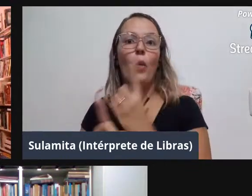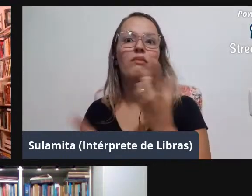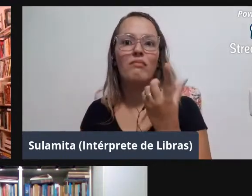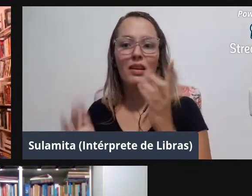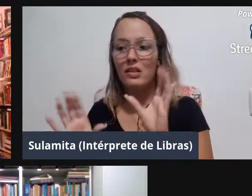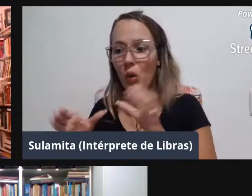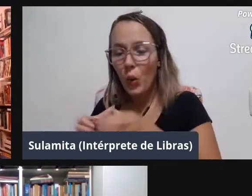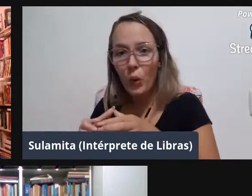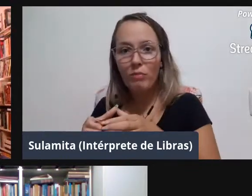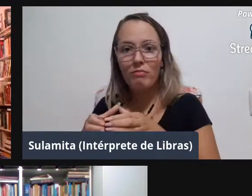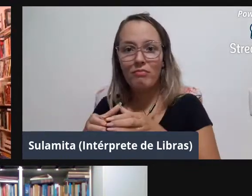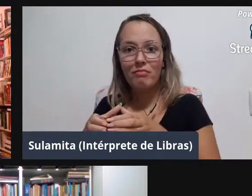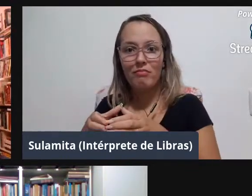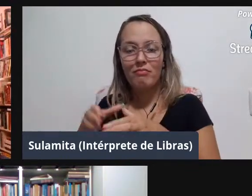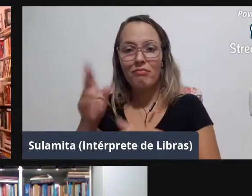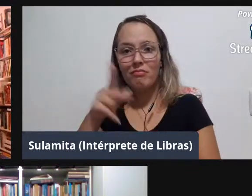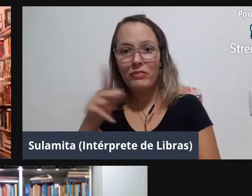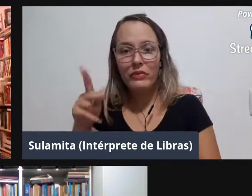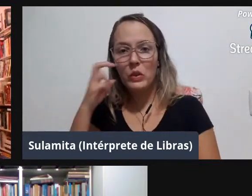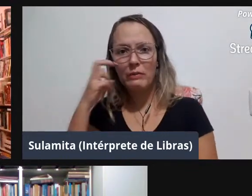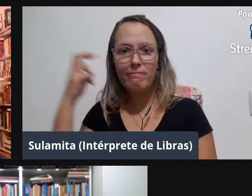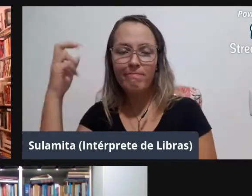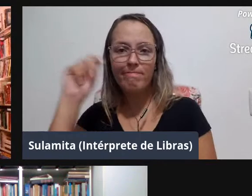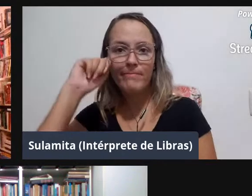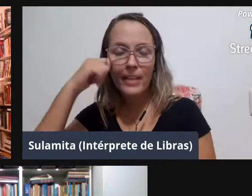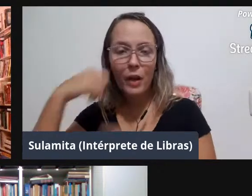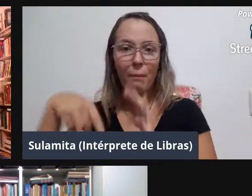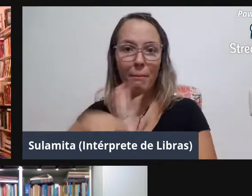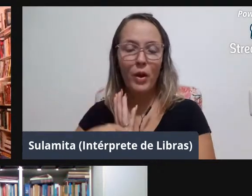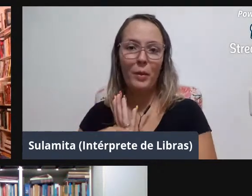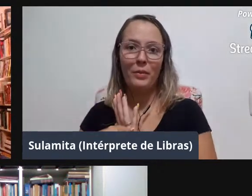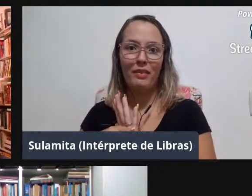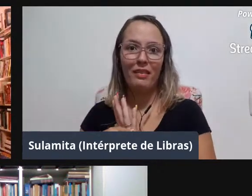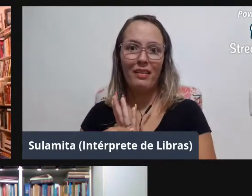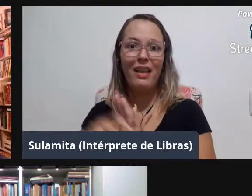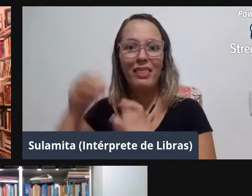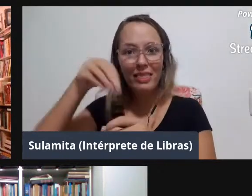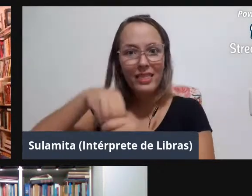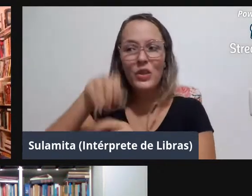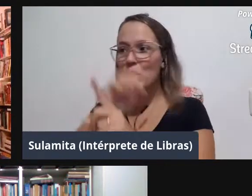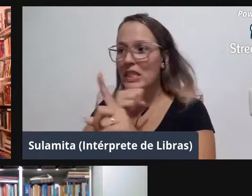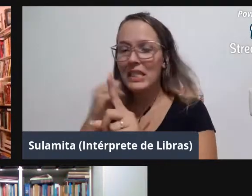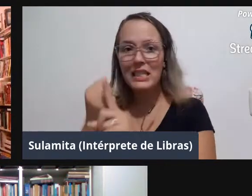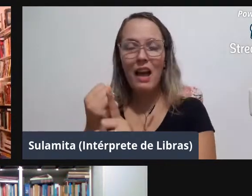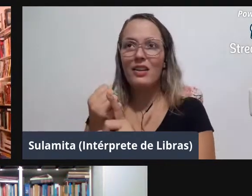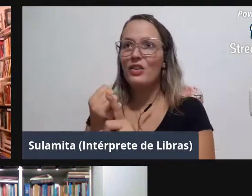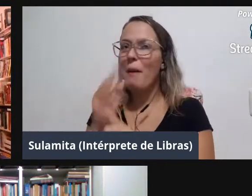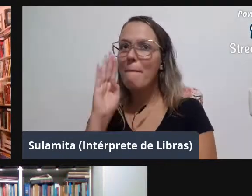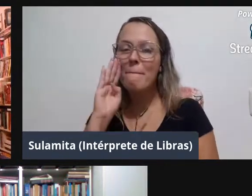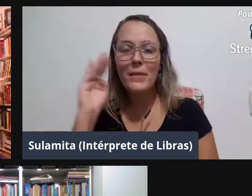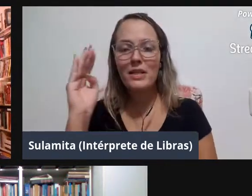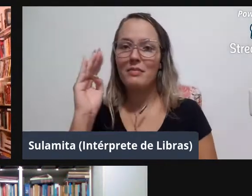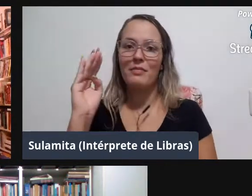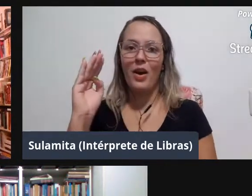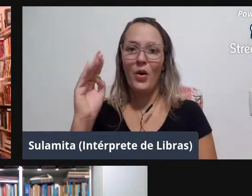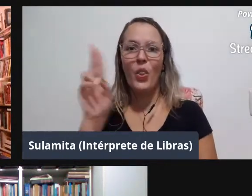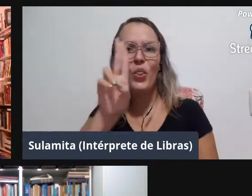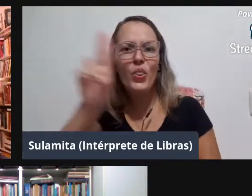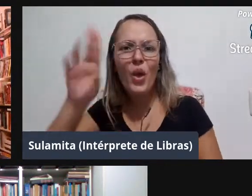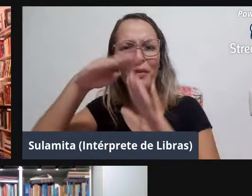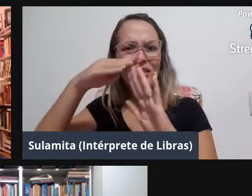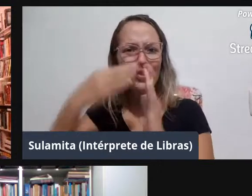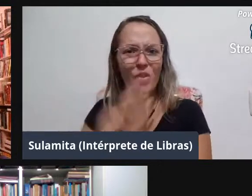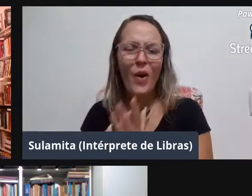que são importantíssimos, que têm destaque na sociedade naquele momento, que são nomes de rua aqui, nome de escola, nome de